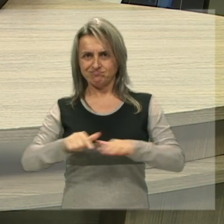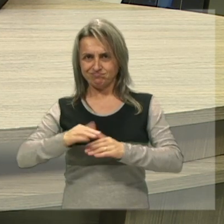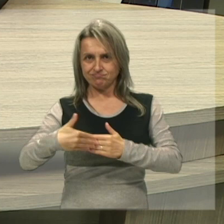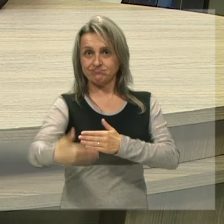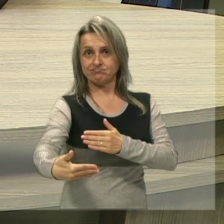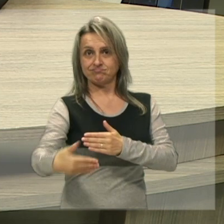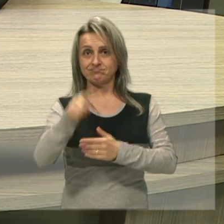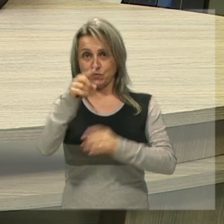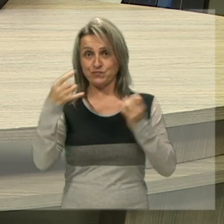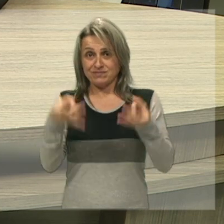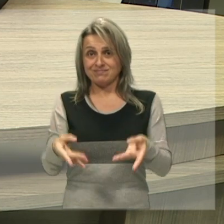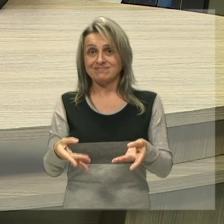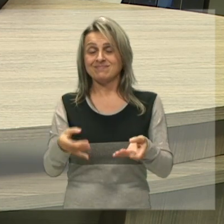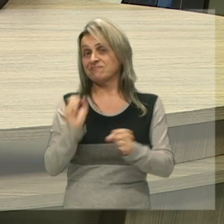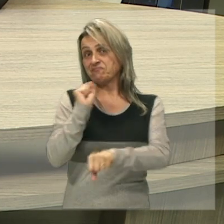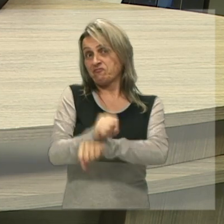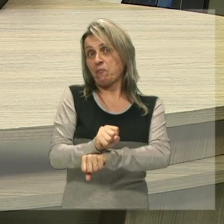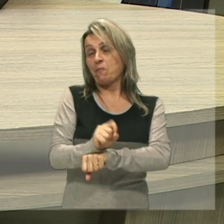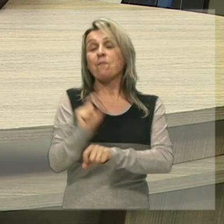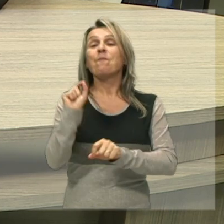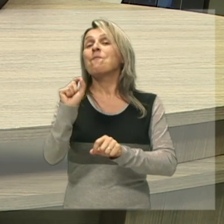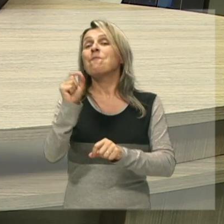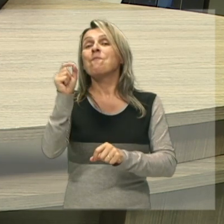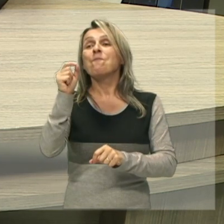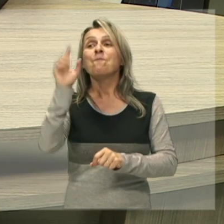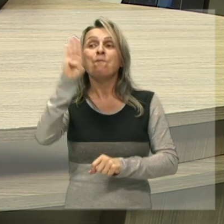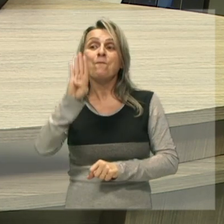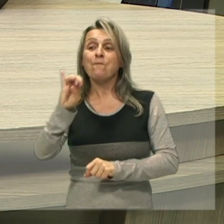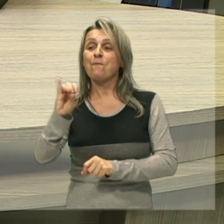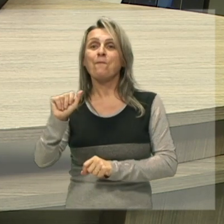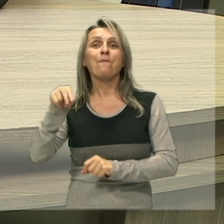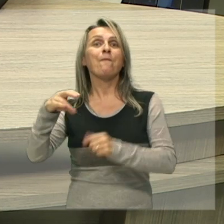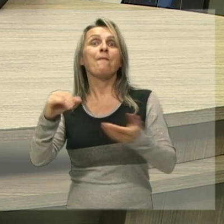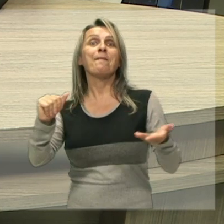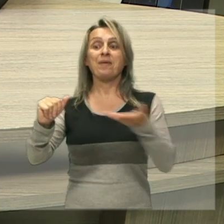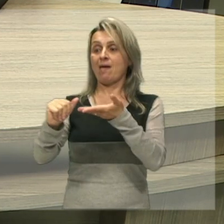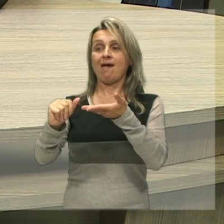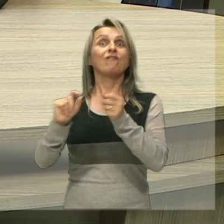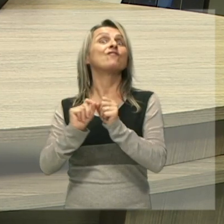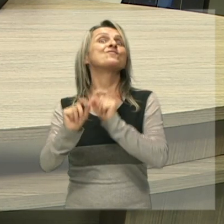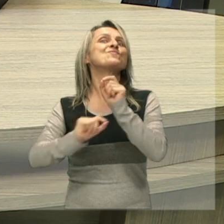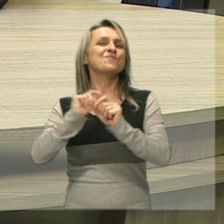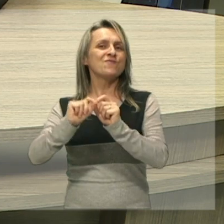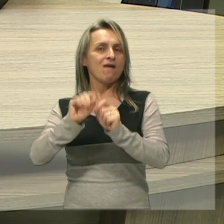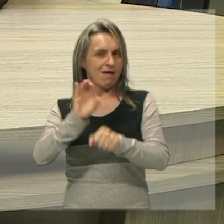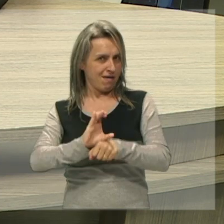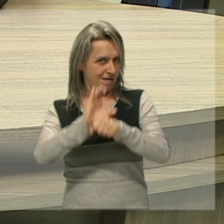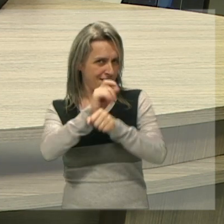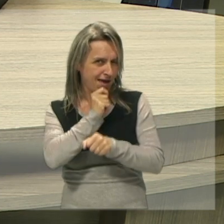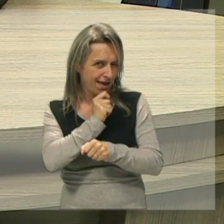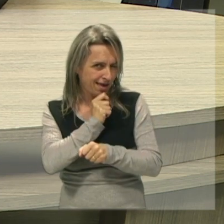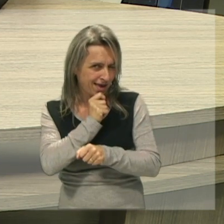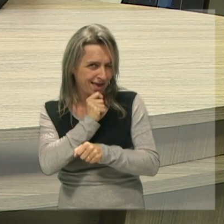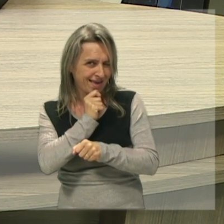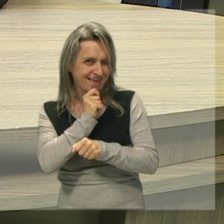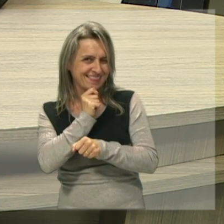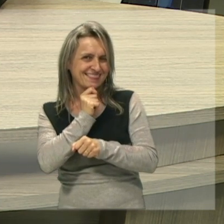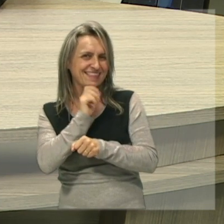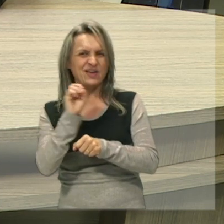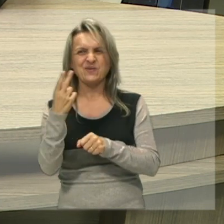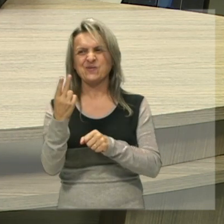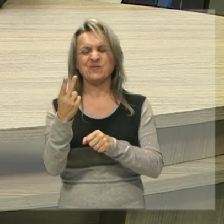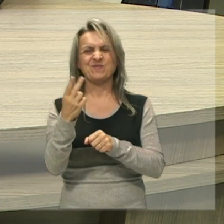o que faz a Bianca? Ela continua conselheira? A mosquinha do conselho mordeu de